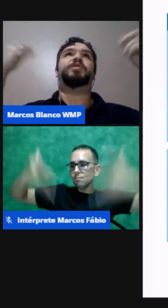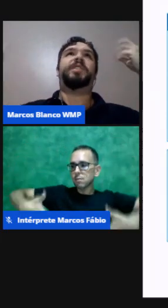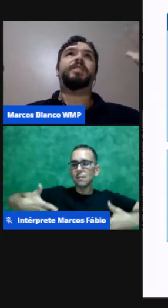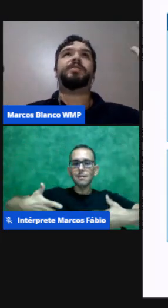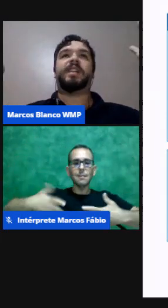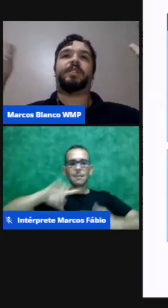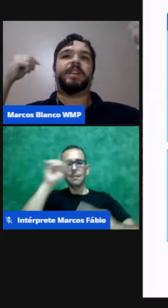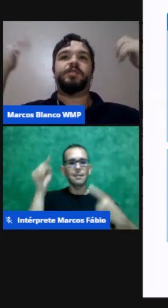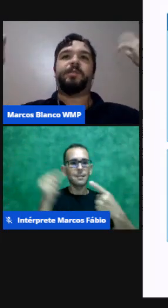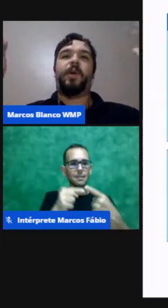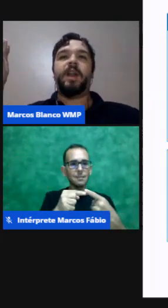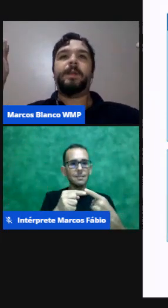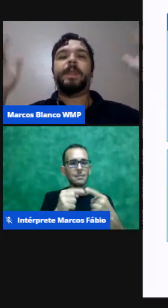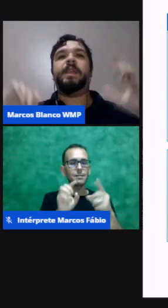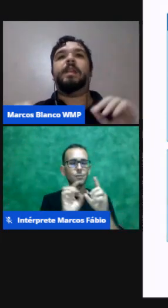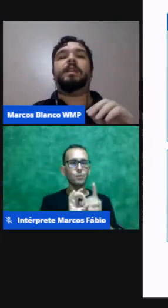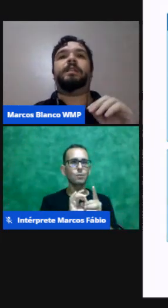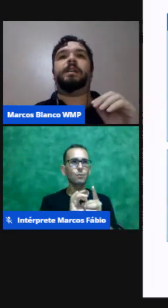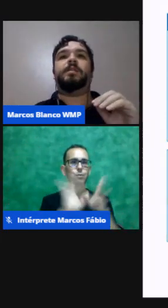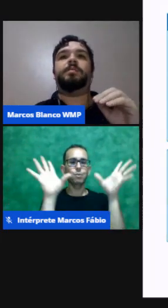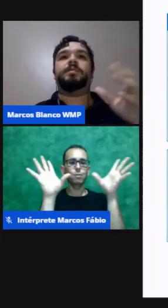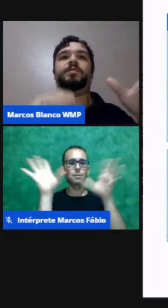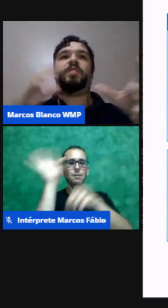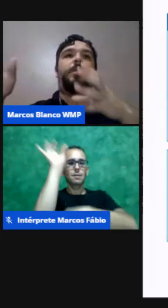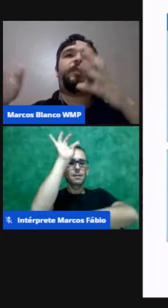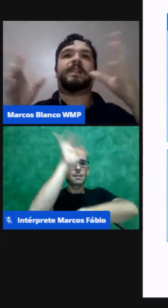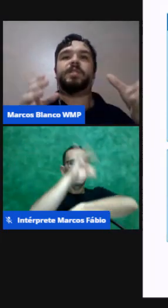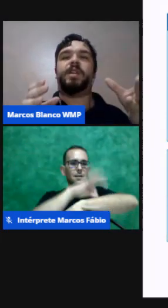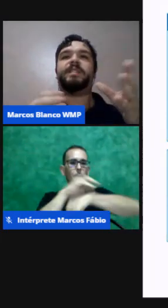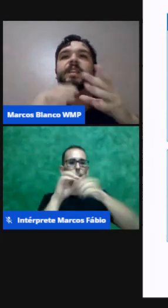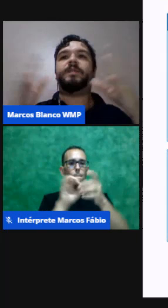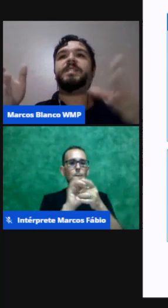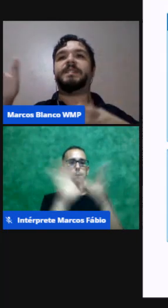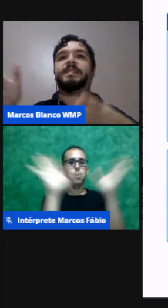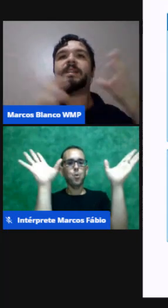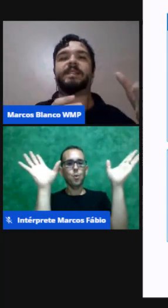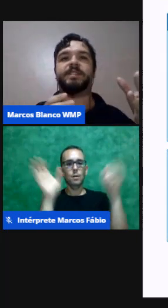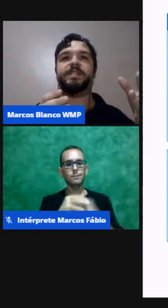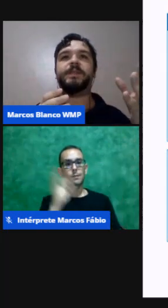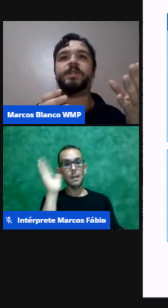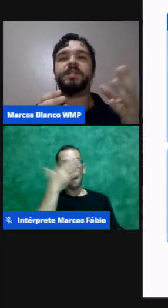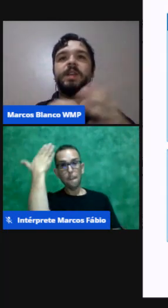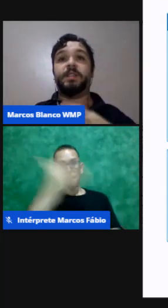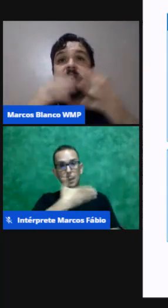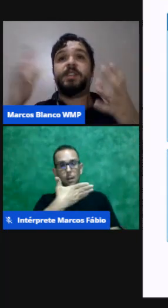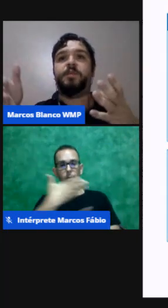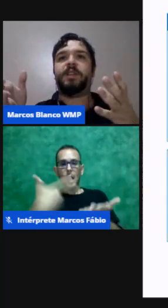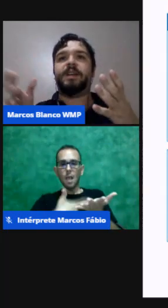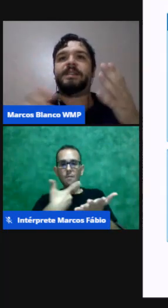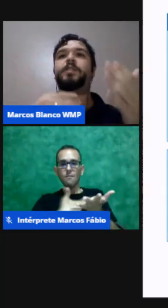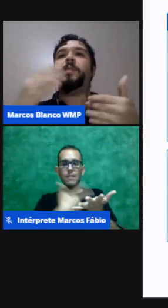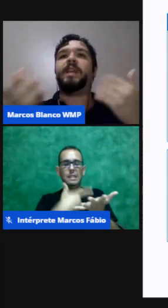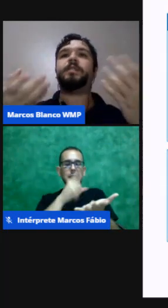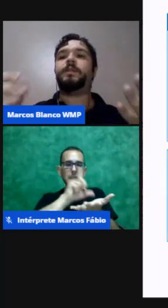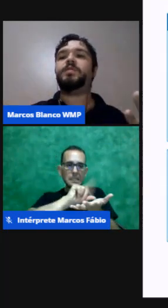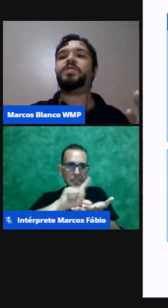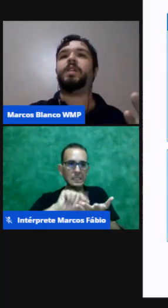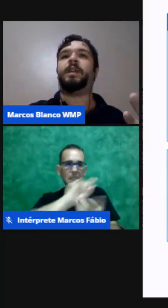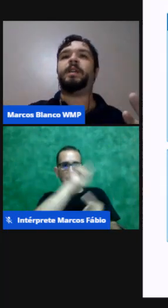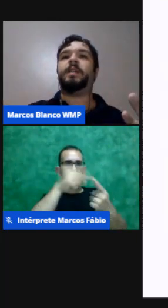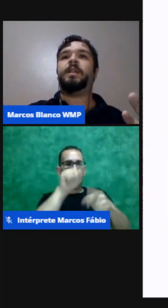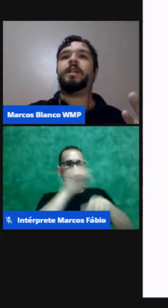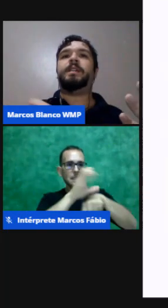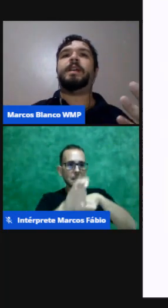aí soltando mosquitos, já estou dando um spoiler. Então, são comprovações em revistas e sites científicos de grande importância que o